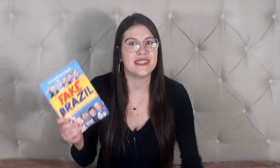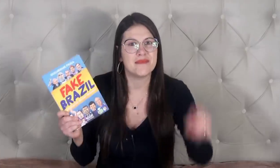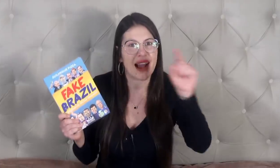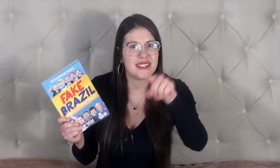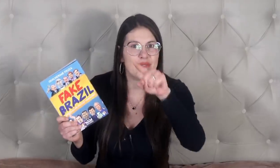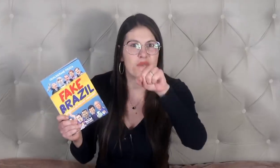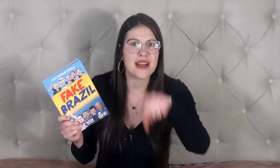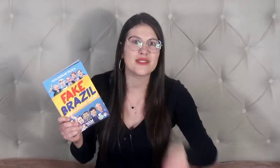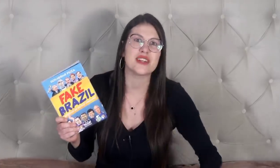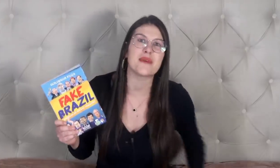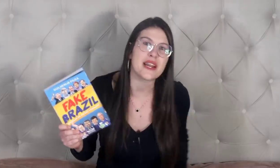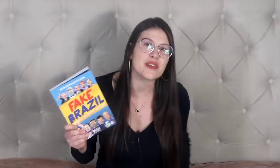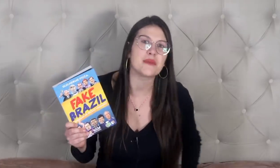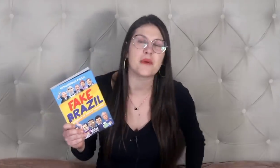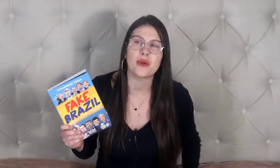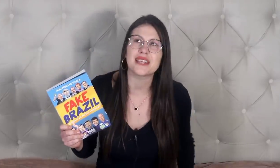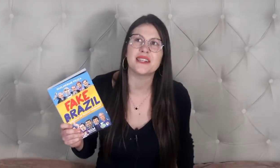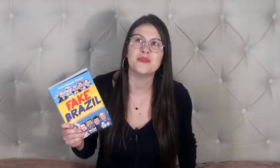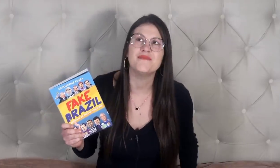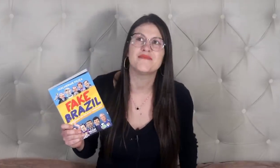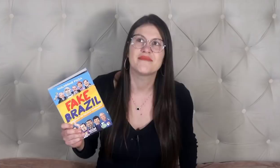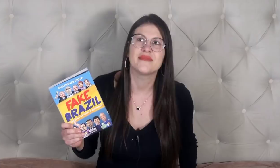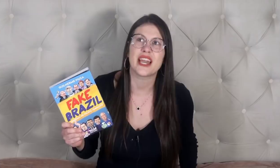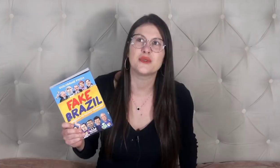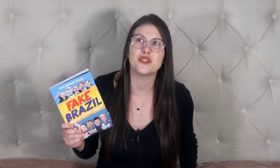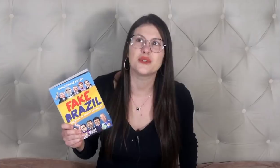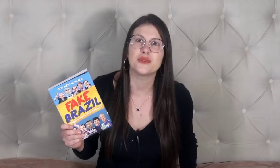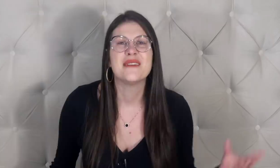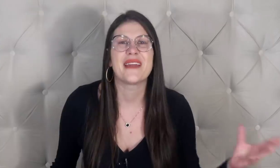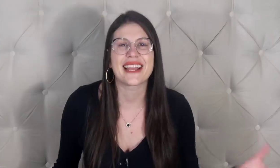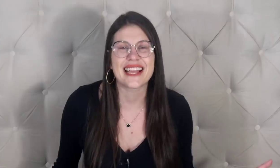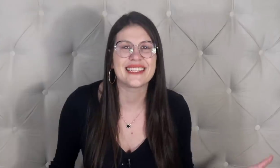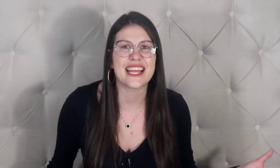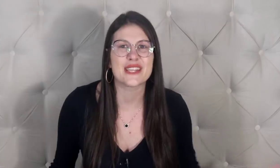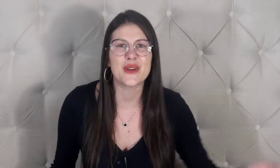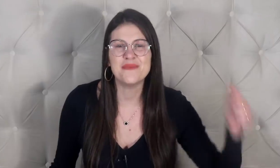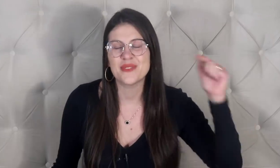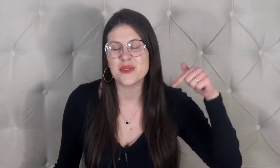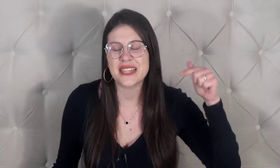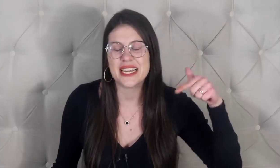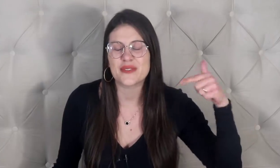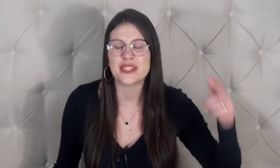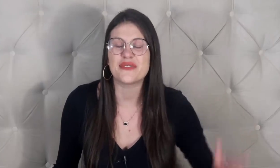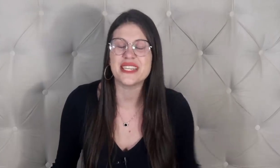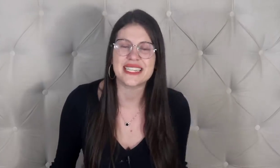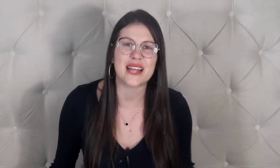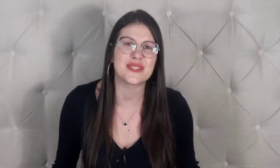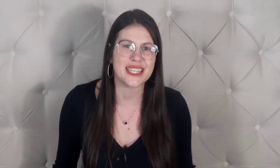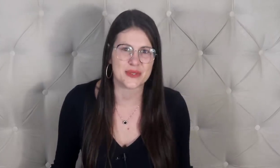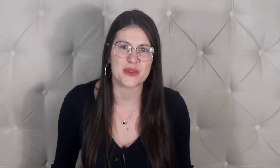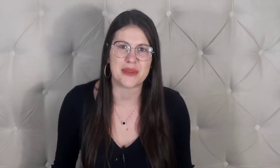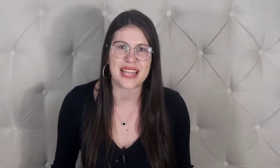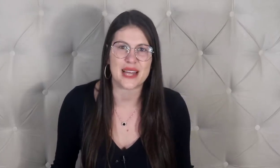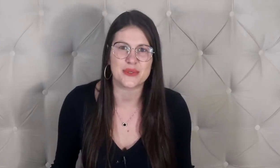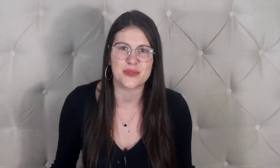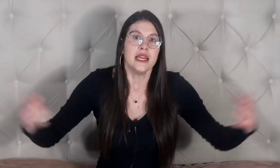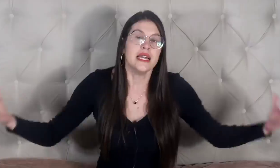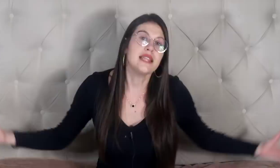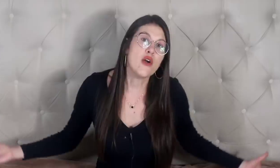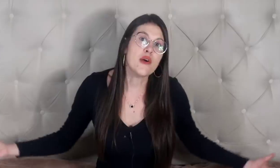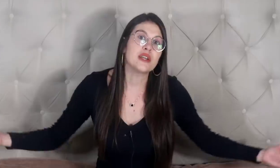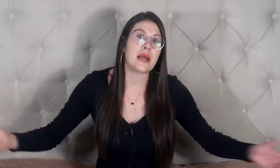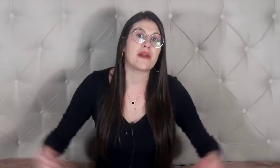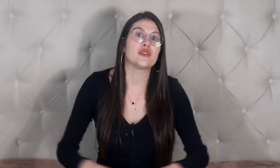seu Paps e mais informações para a nossa população. Tenho dito. Para quem se interessou, os links vão estar fixados aqui nos